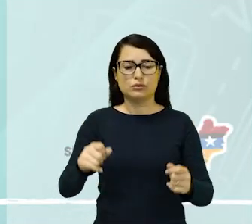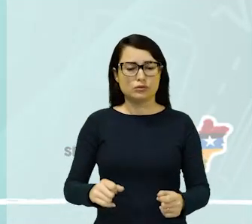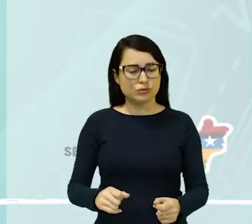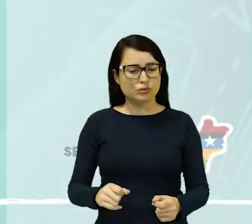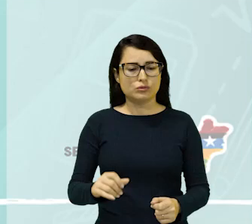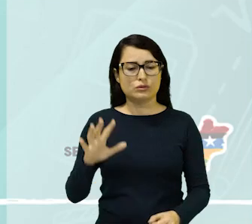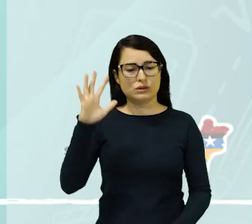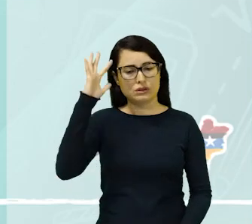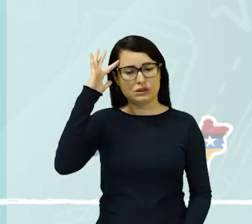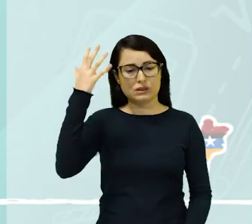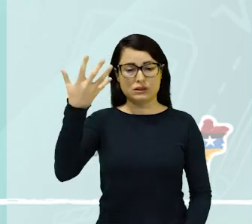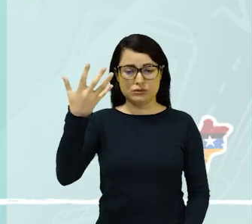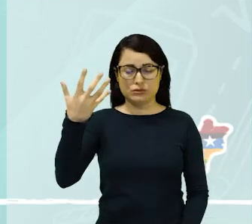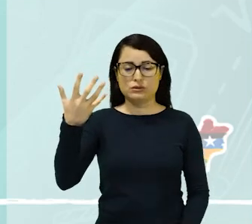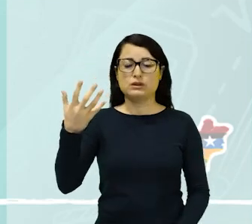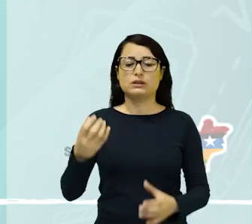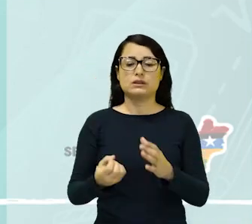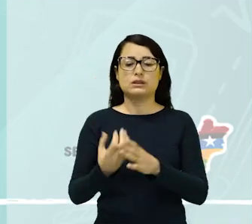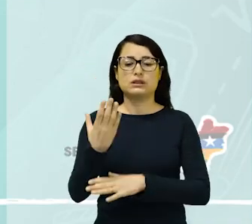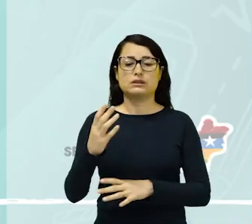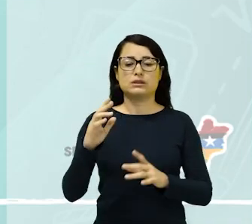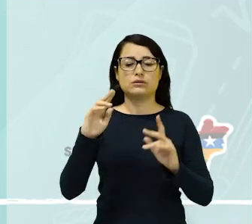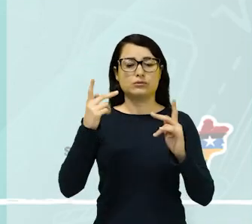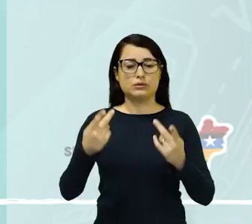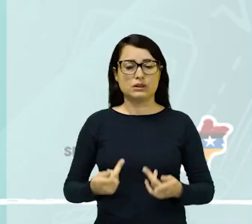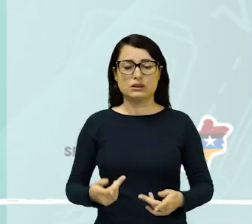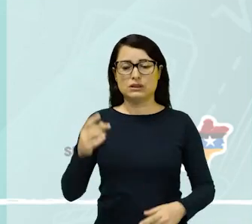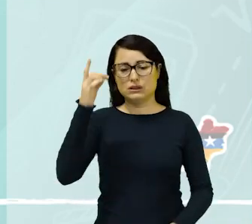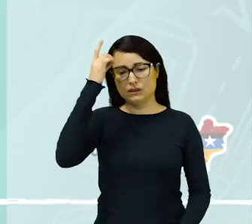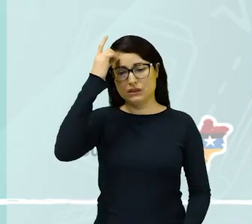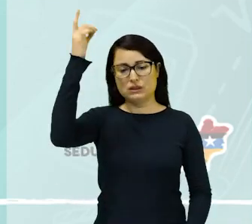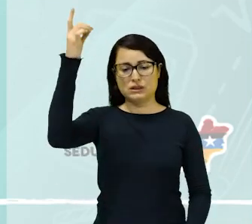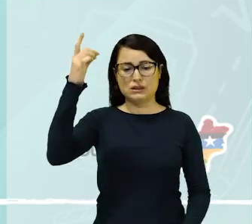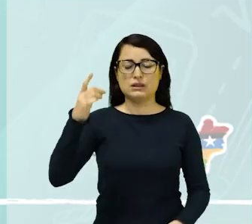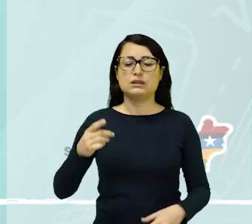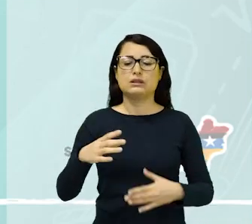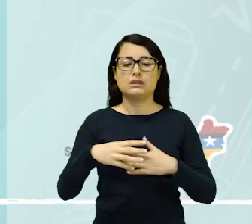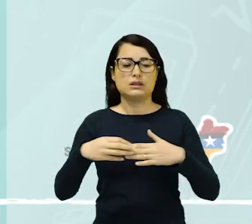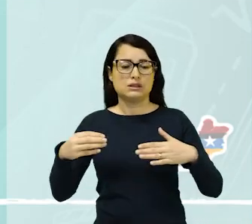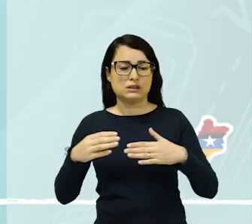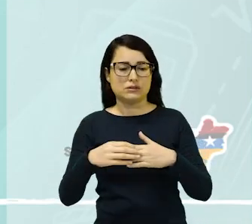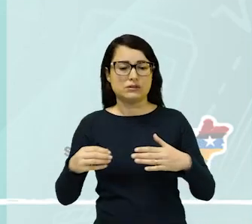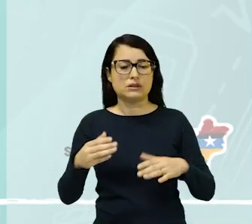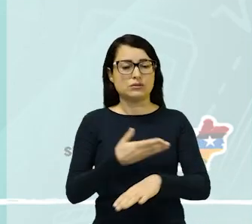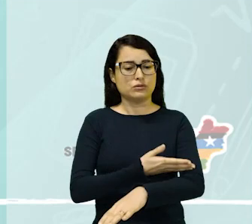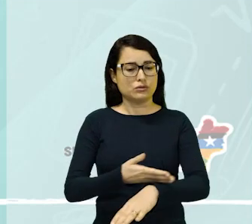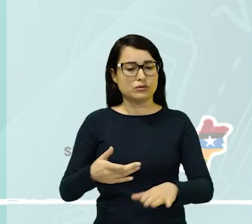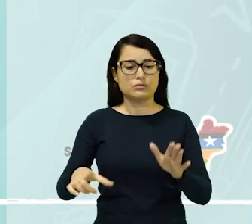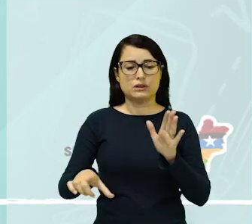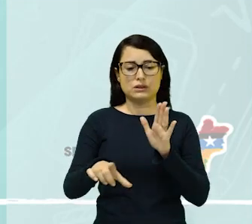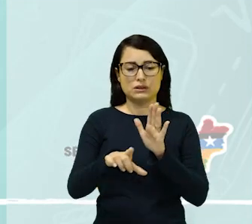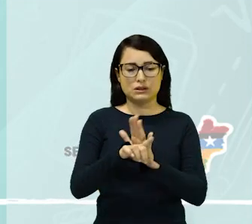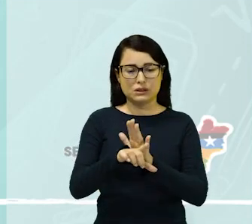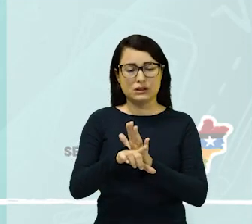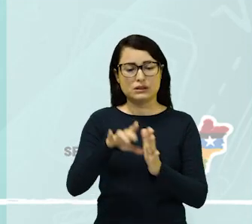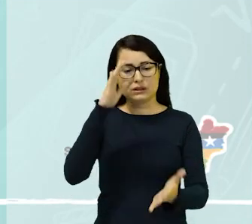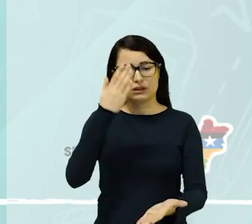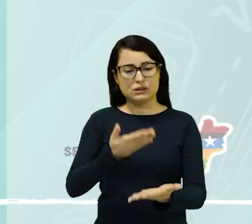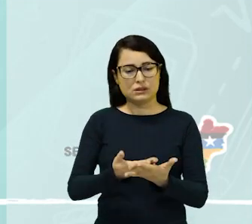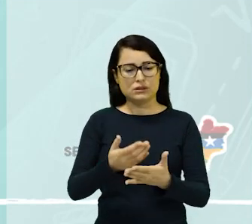humana. Ideias, artefatos, costumes, leis, crenças